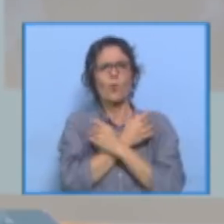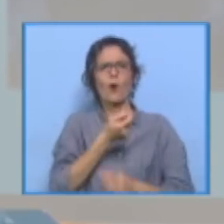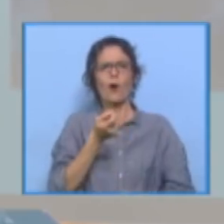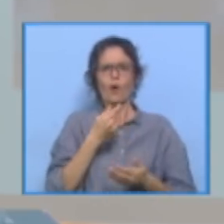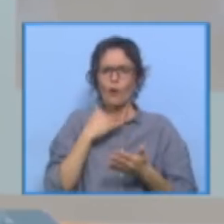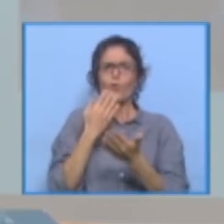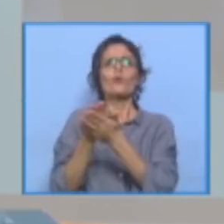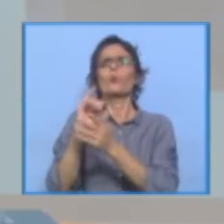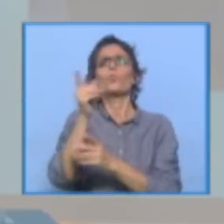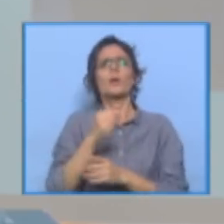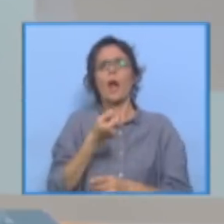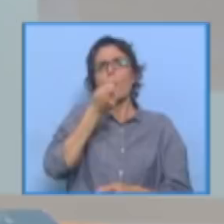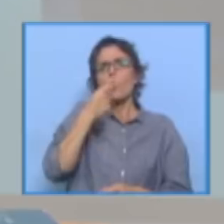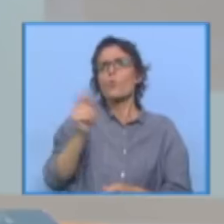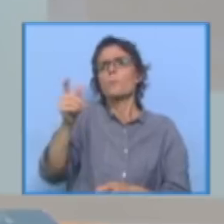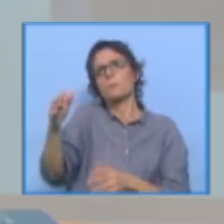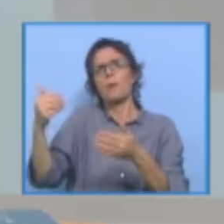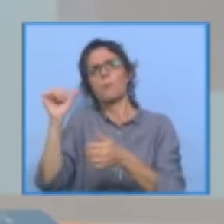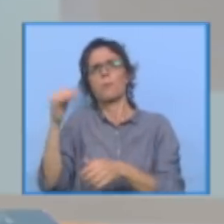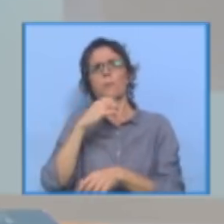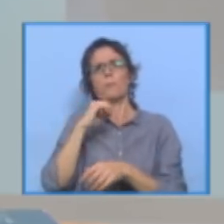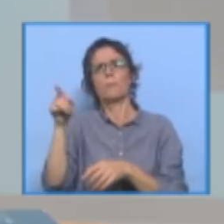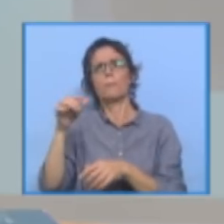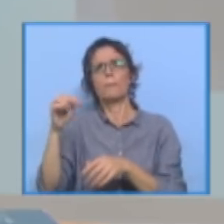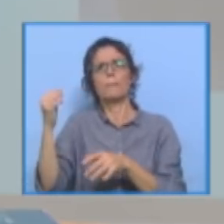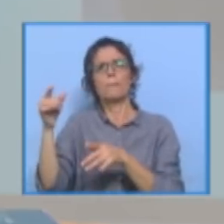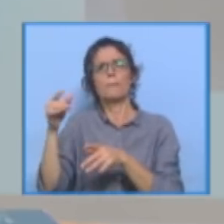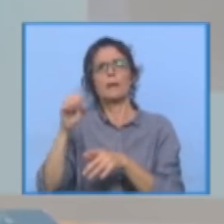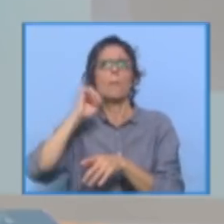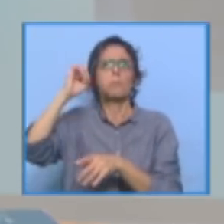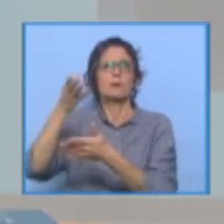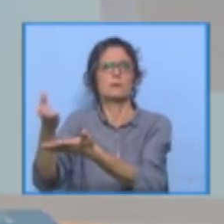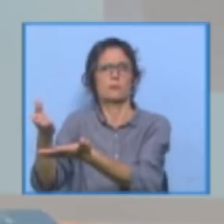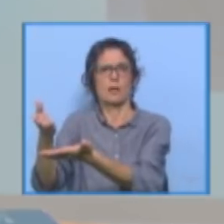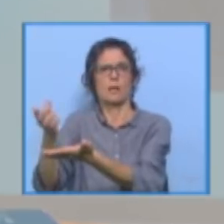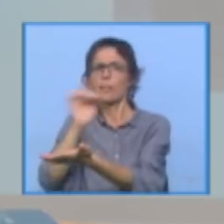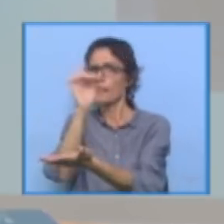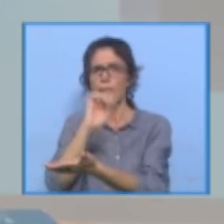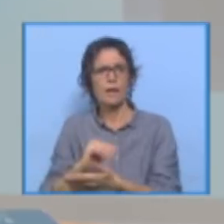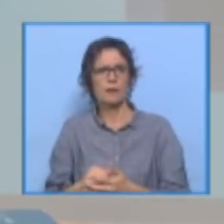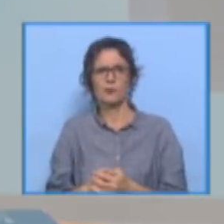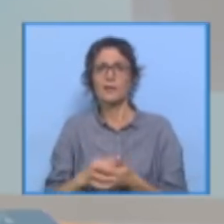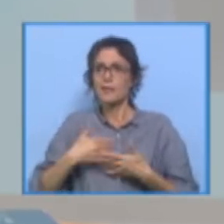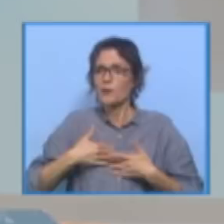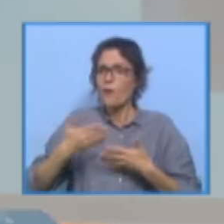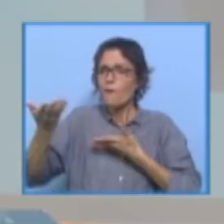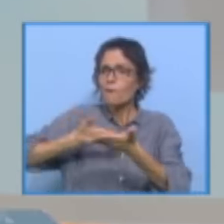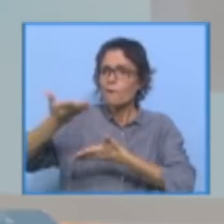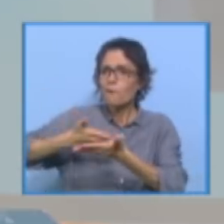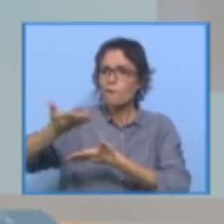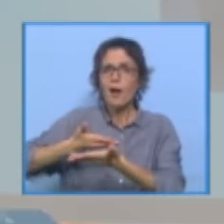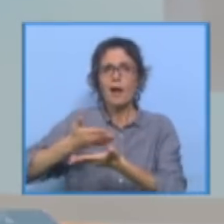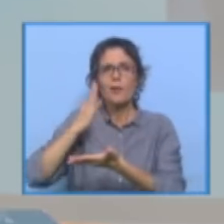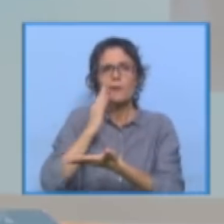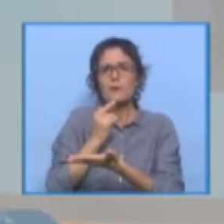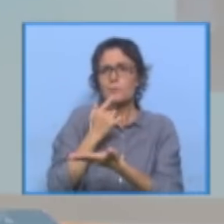que se quer suicidar na ponte, o que fazem os bombeiros não é empurrar, ajudar. Venha cá, vamos falar, vamos tratar, vamos tirar as dores. Ainda